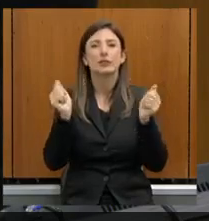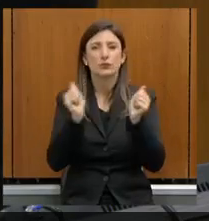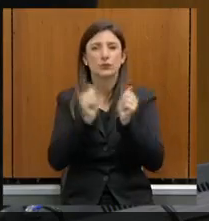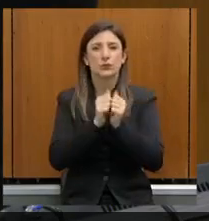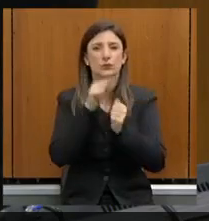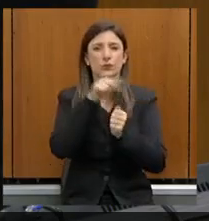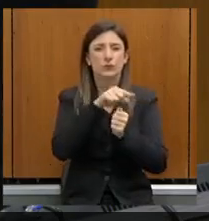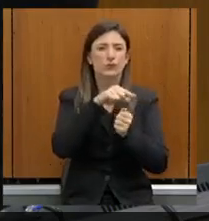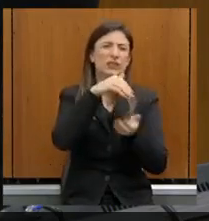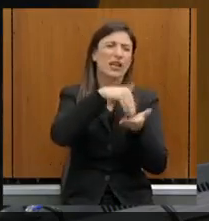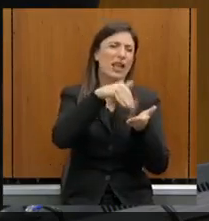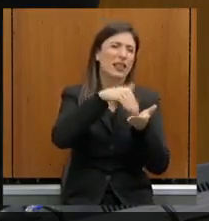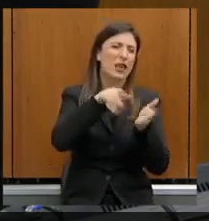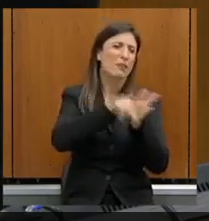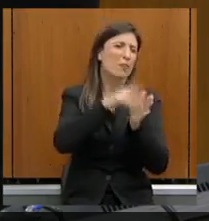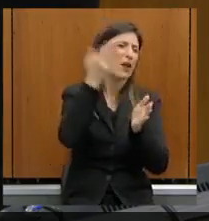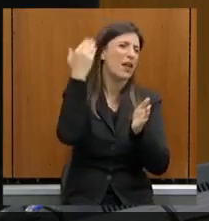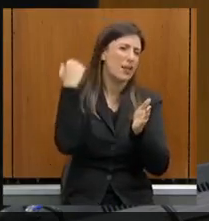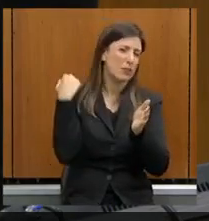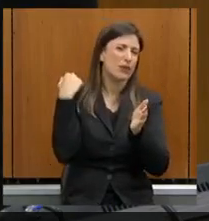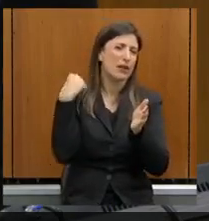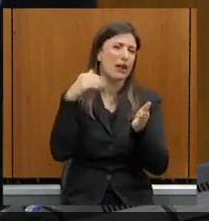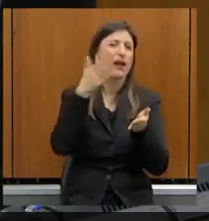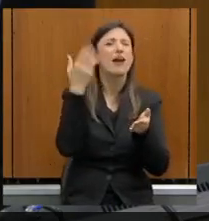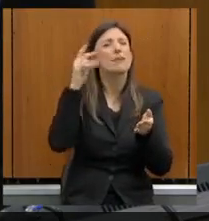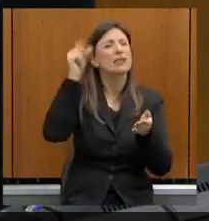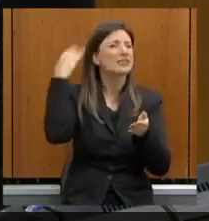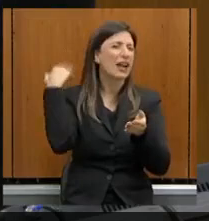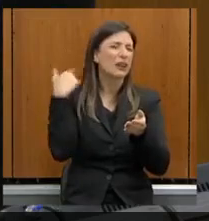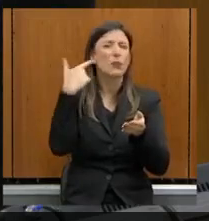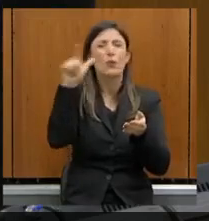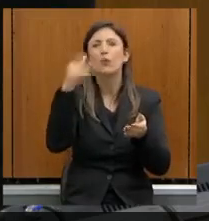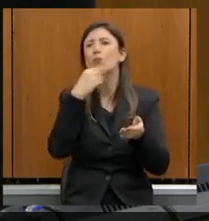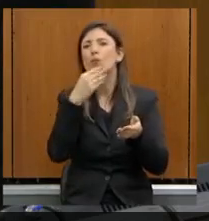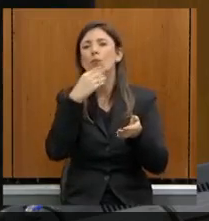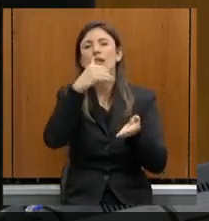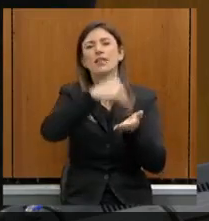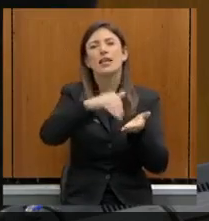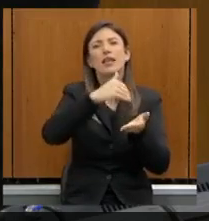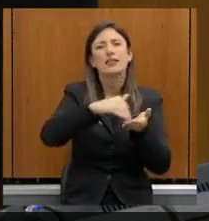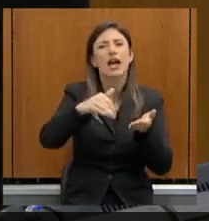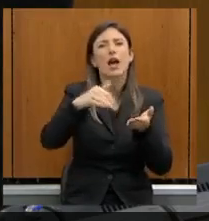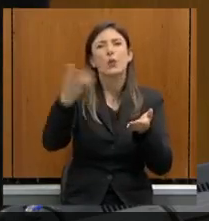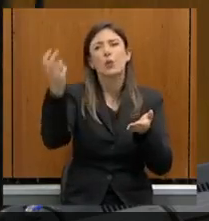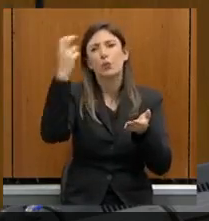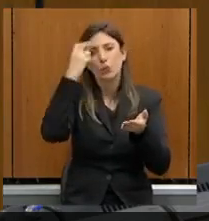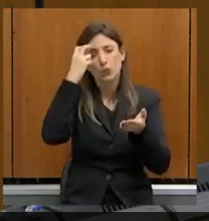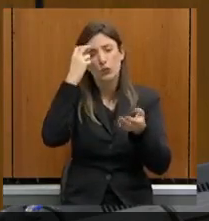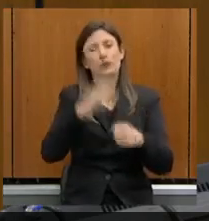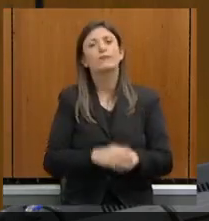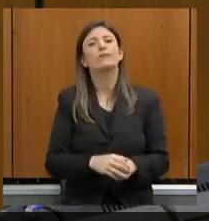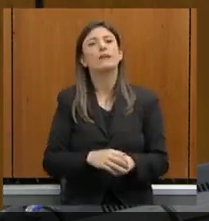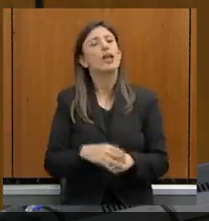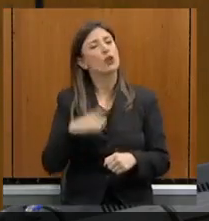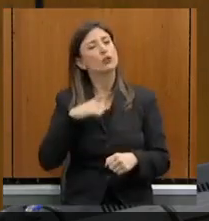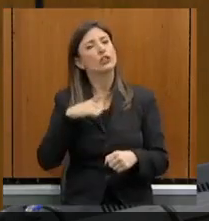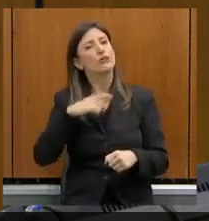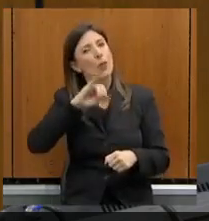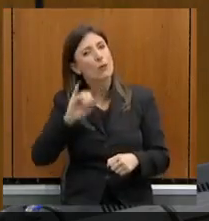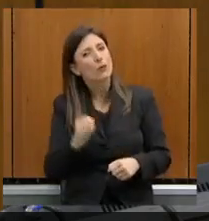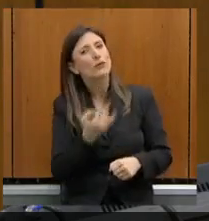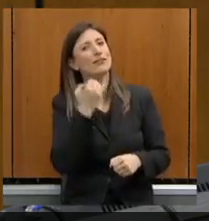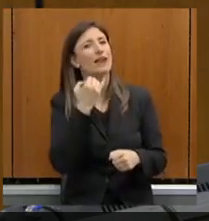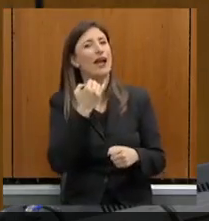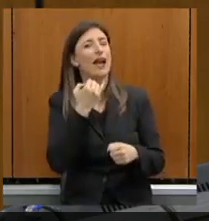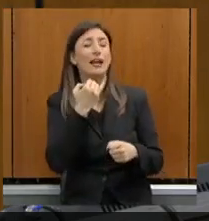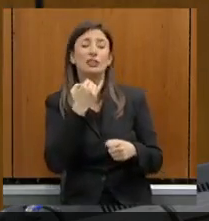secretário, na época, o secretário de Cultura, e eu tive a oportunidade de colocar